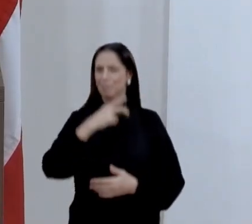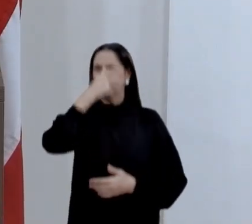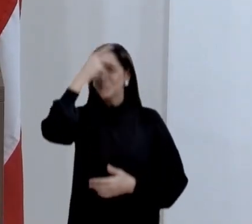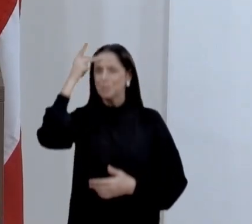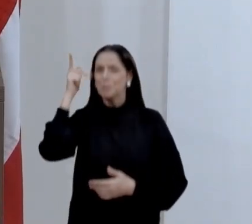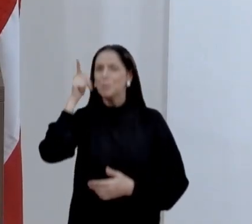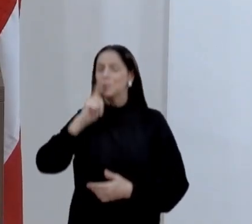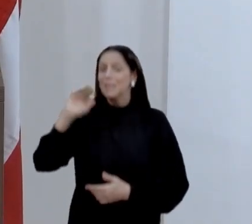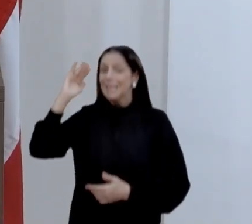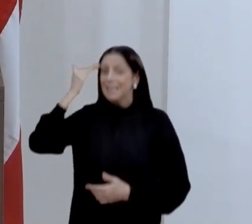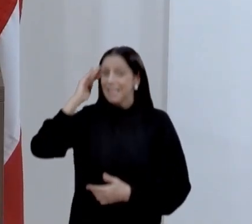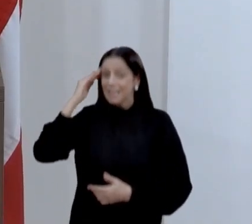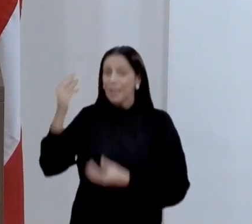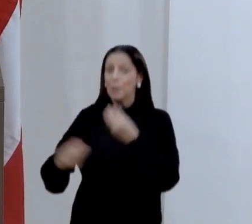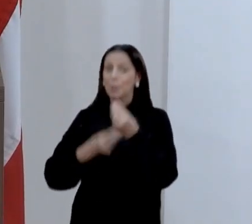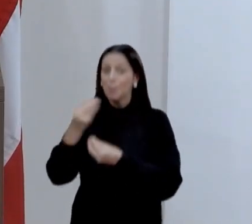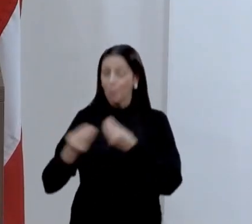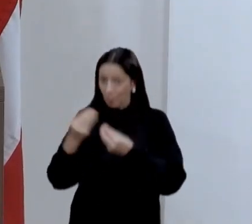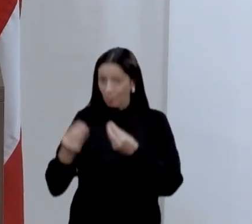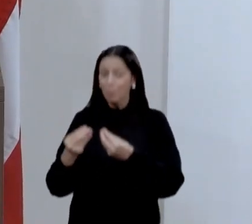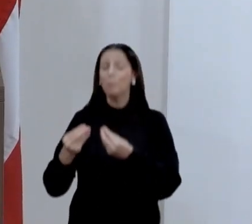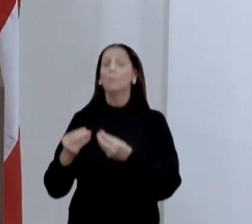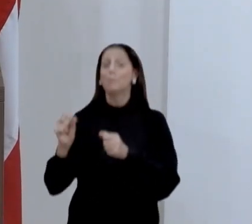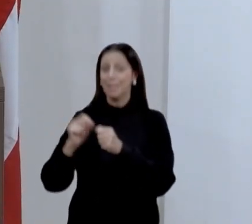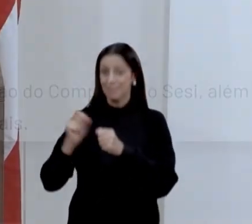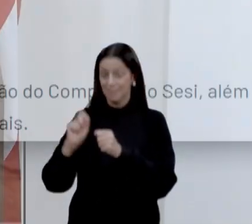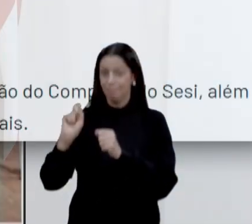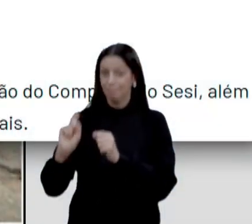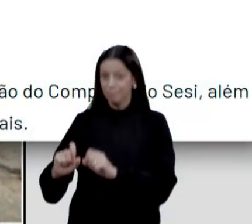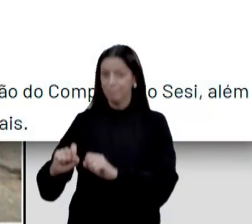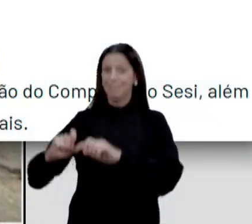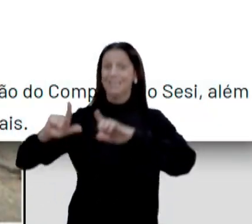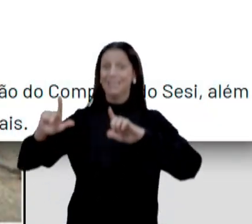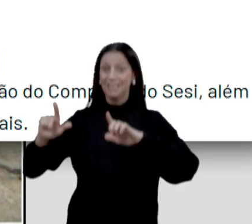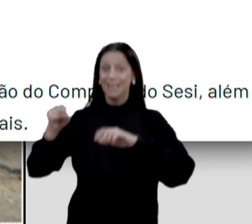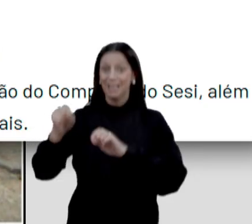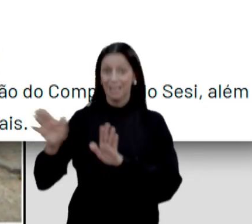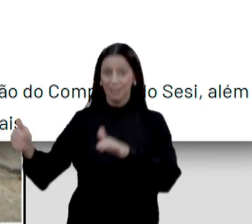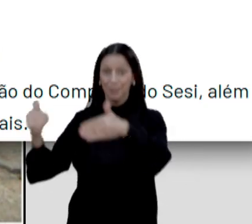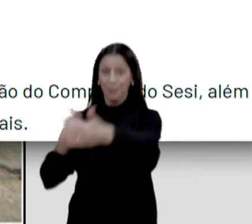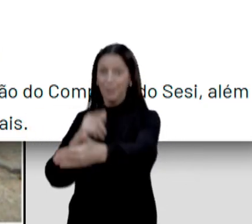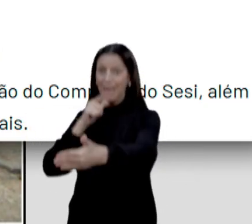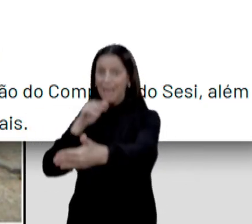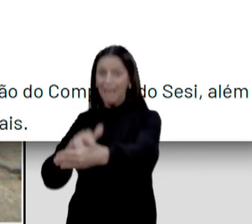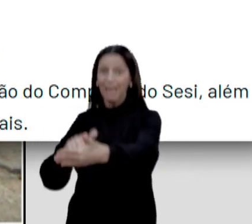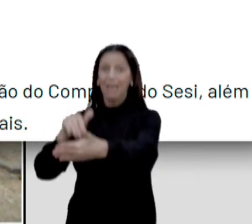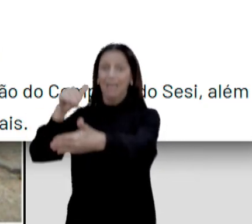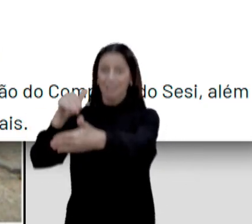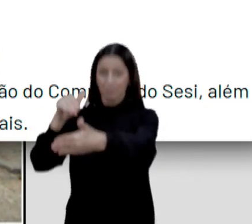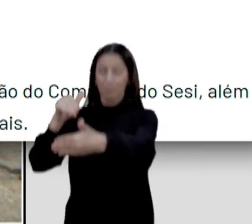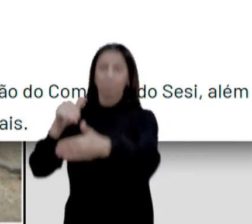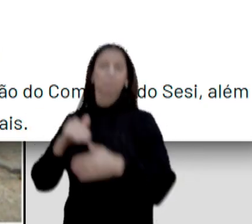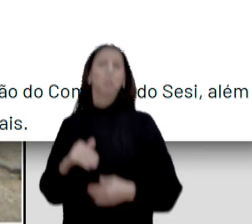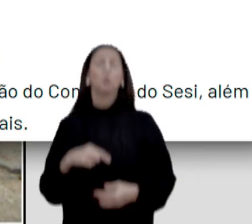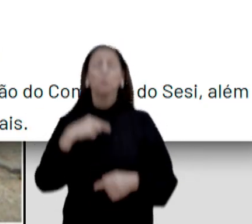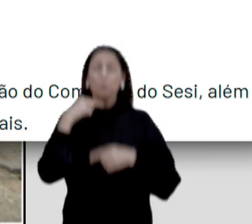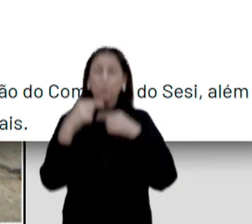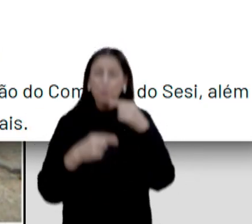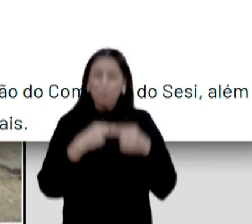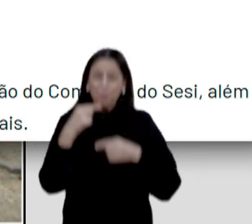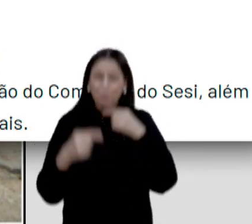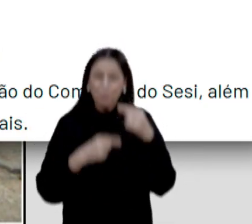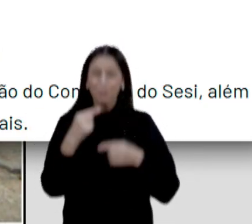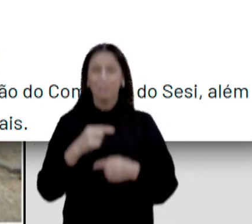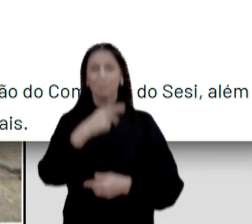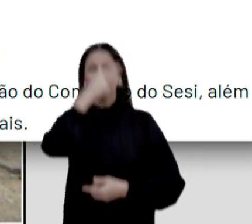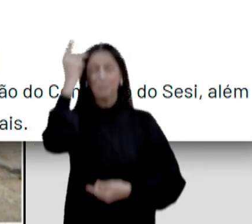ligar aquele DIC, porque realmente é complexo. Duvido que tenha alguém da Defesa Civil, obrigado, Ari, eu duvido que tenha alguém da